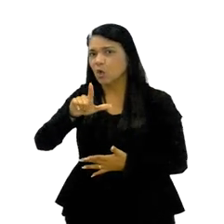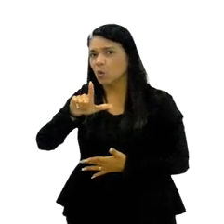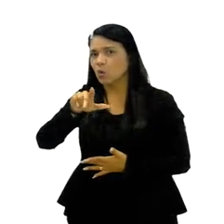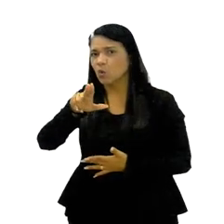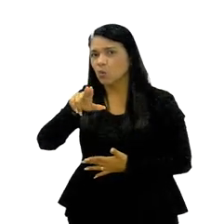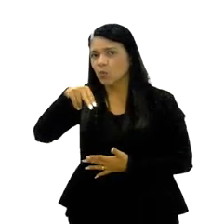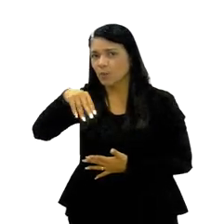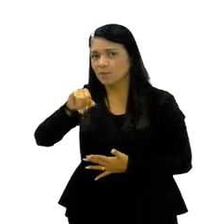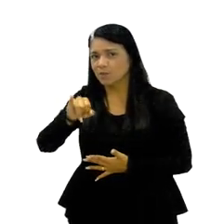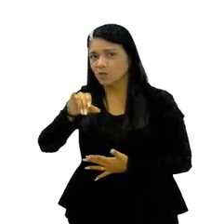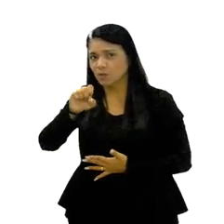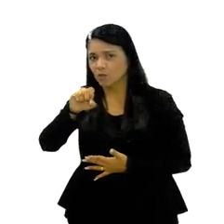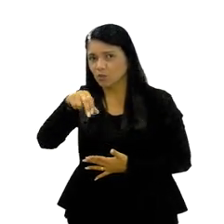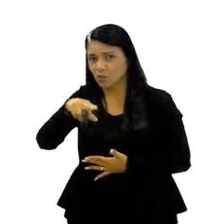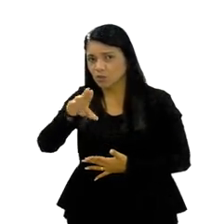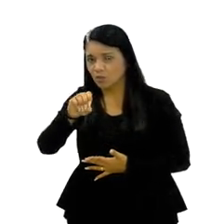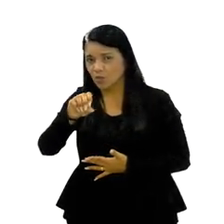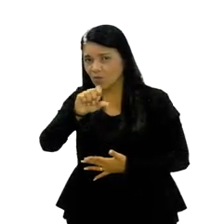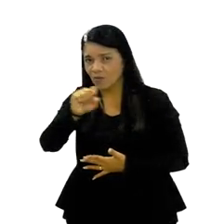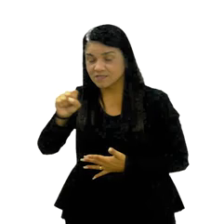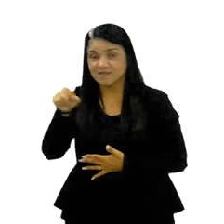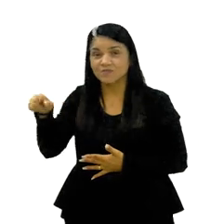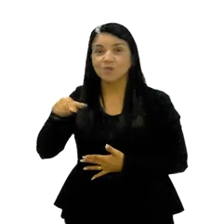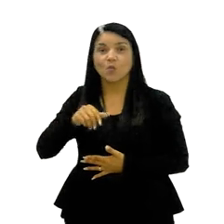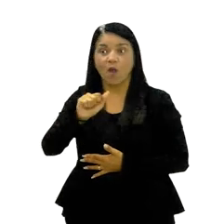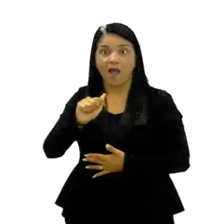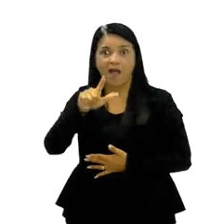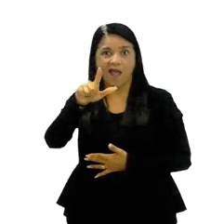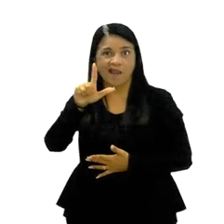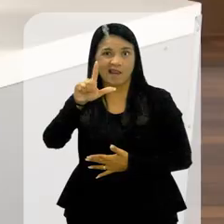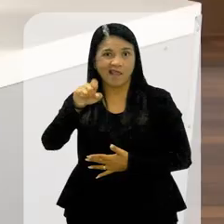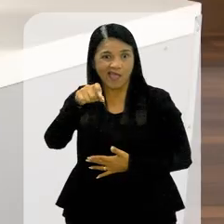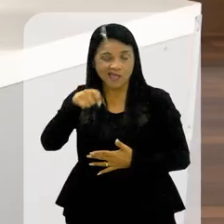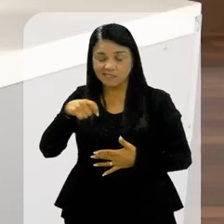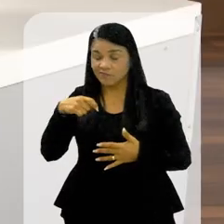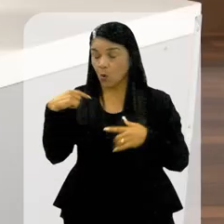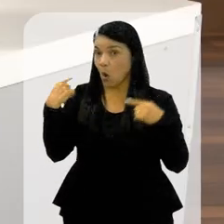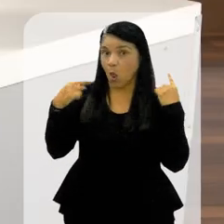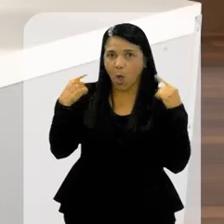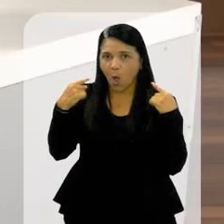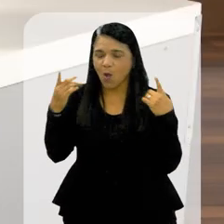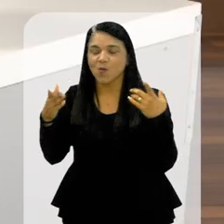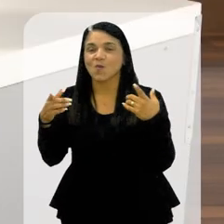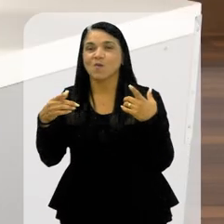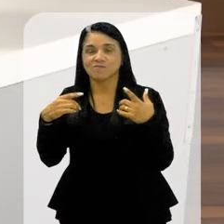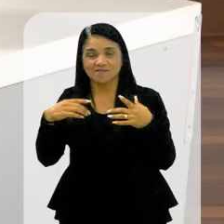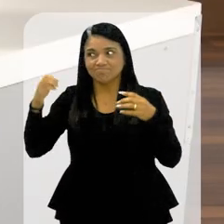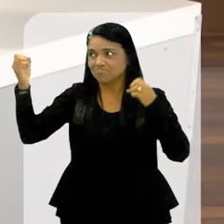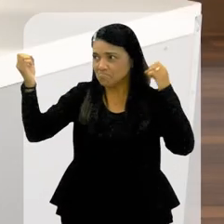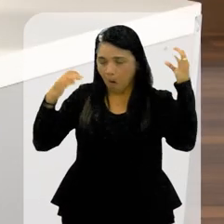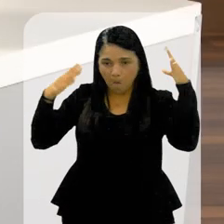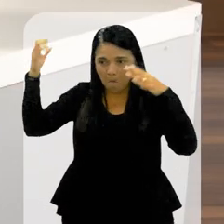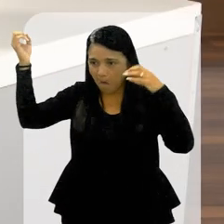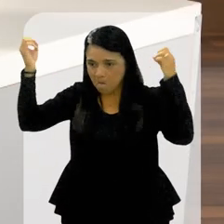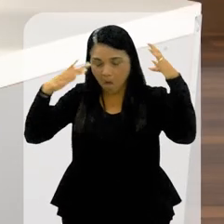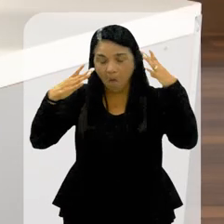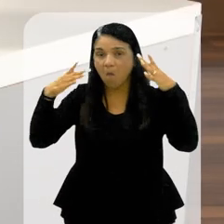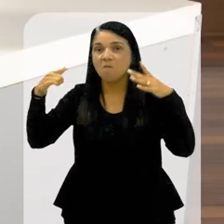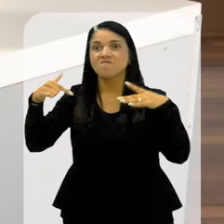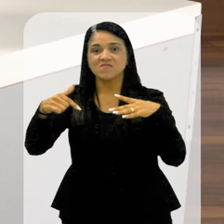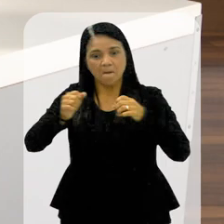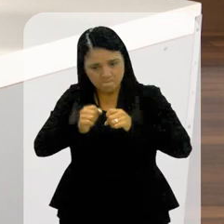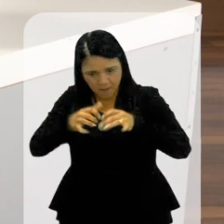usamos muita tinta luminosa. O Alex Fábio, sim, ficou enlouquecido porque nós usamos muita tinta luminosa,